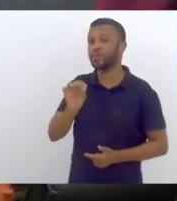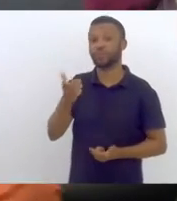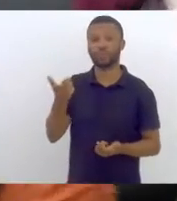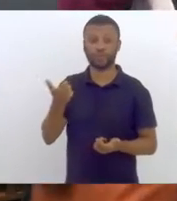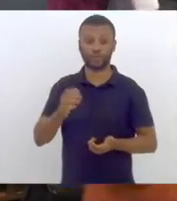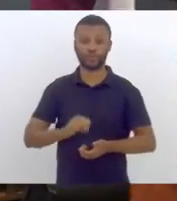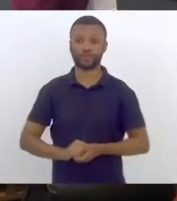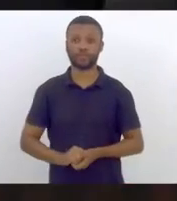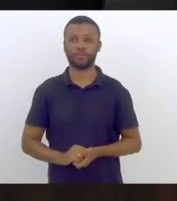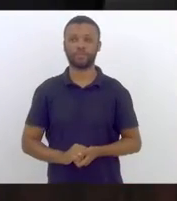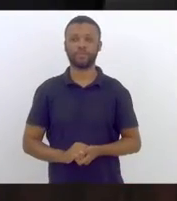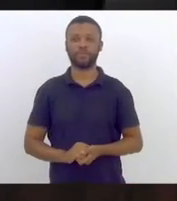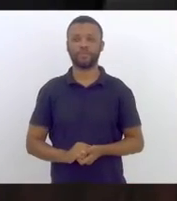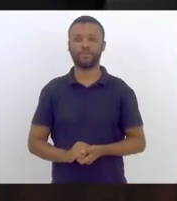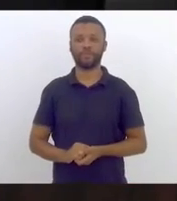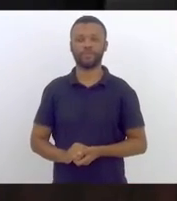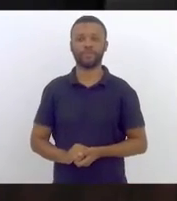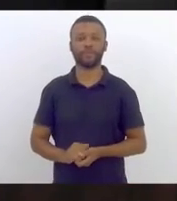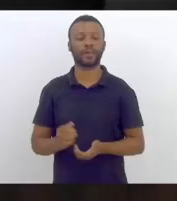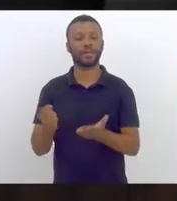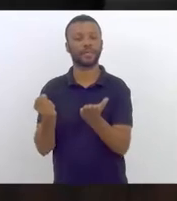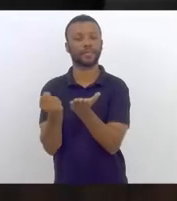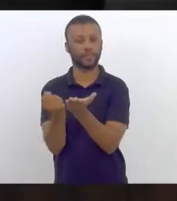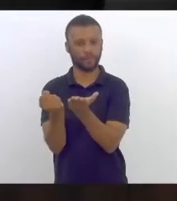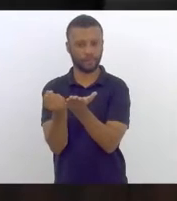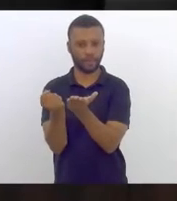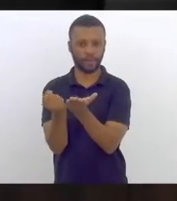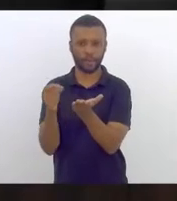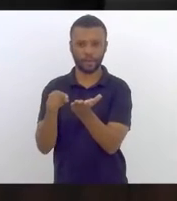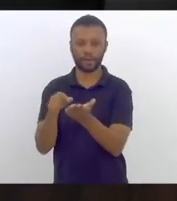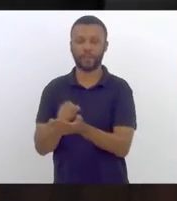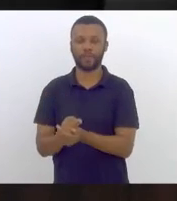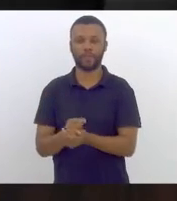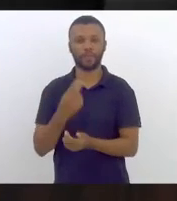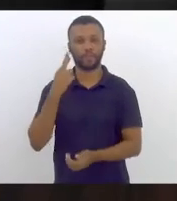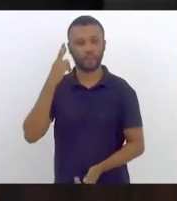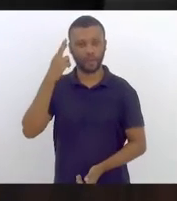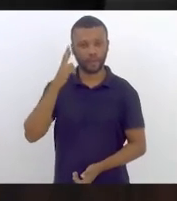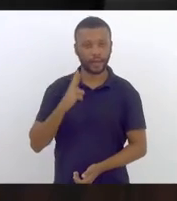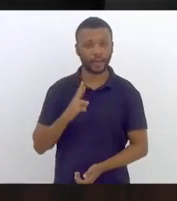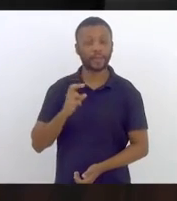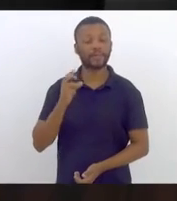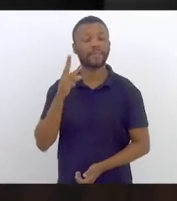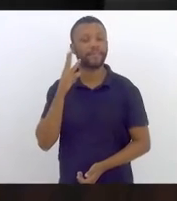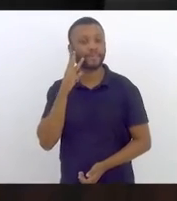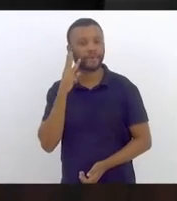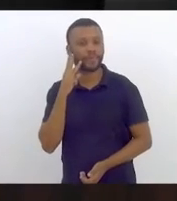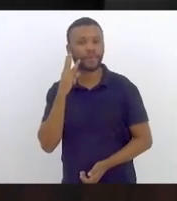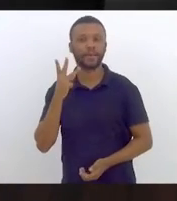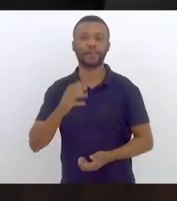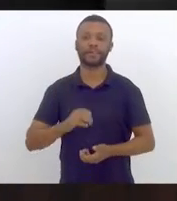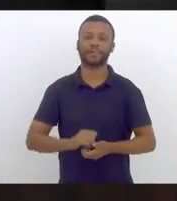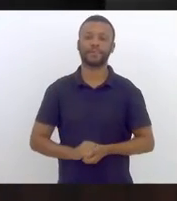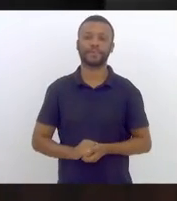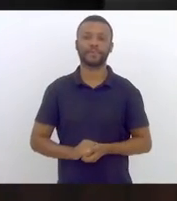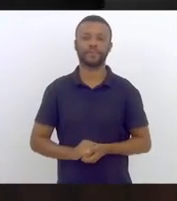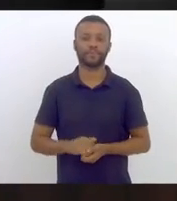sub-Bernardo, deputado Samuel, deputada Renata, deputado Valdez, saudade do senhor, deputado Carlos